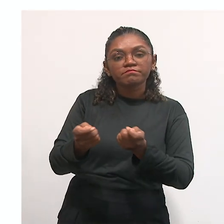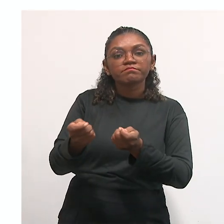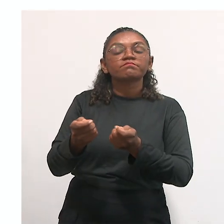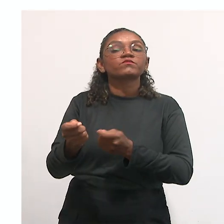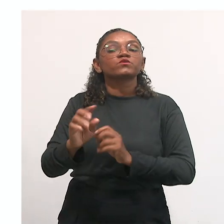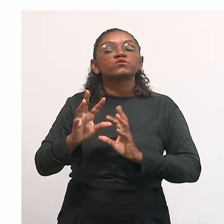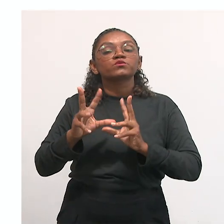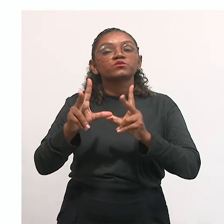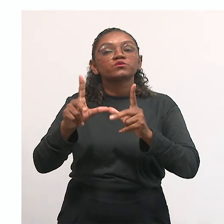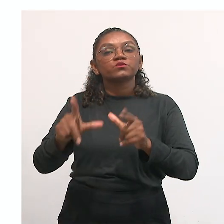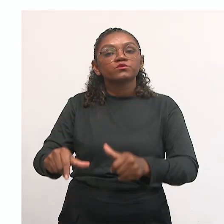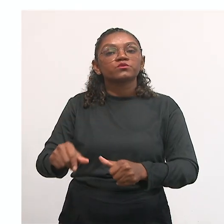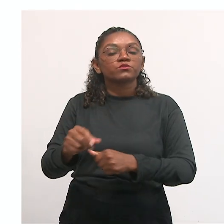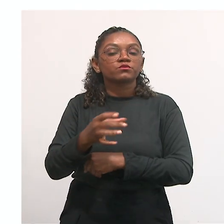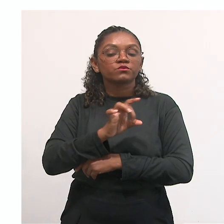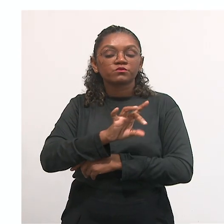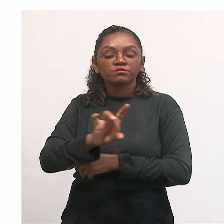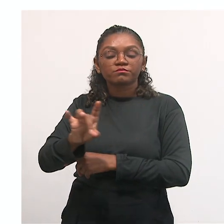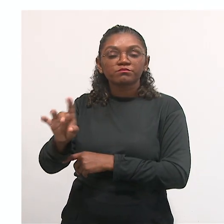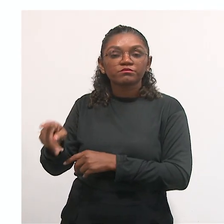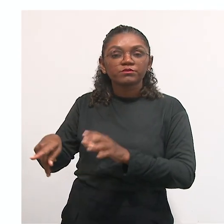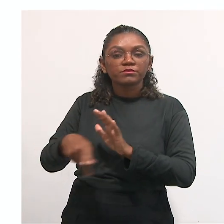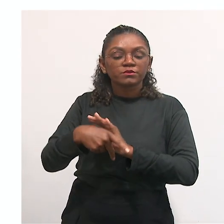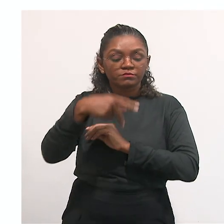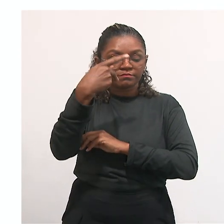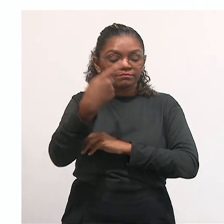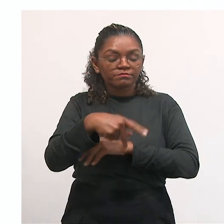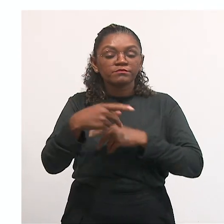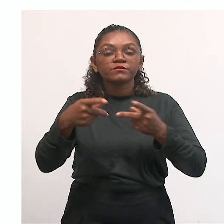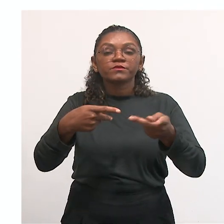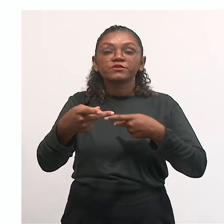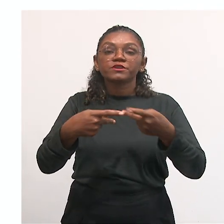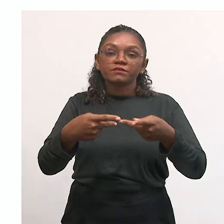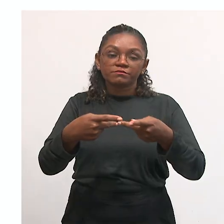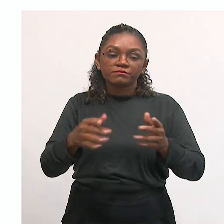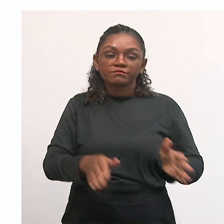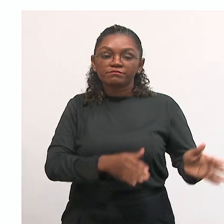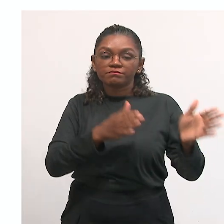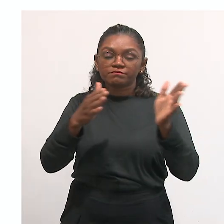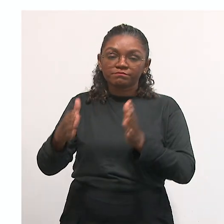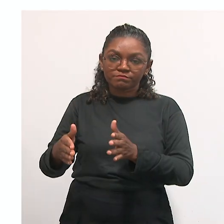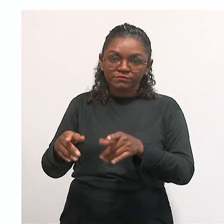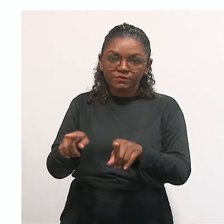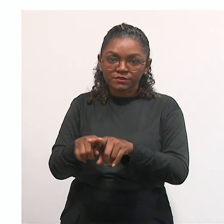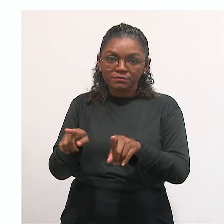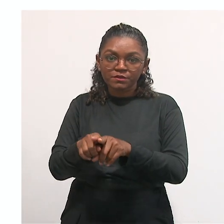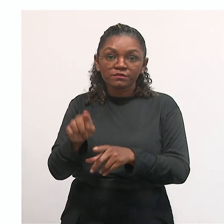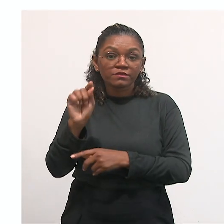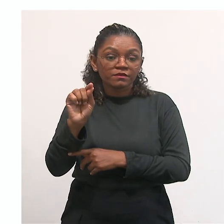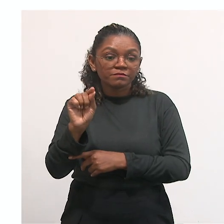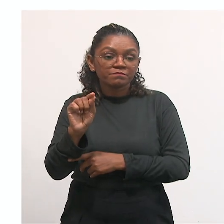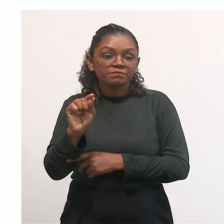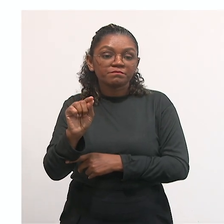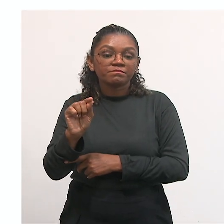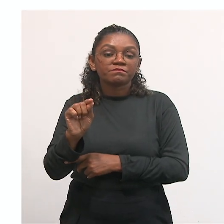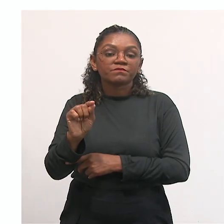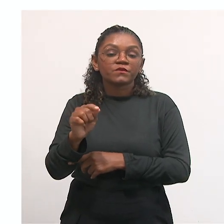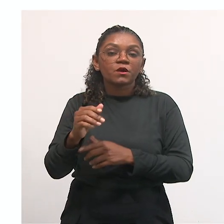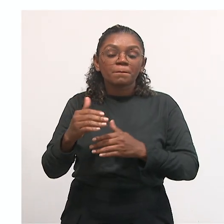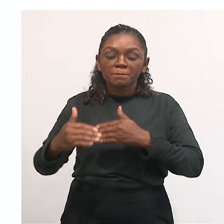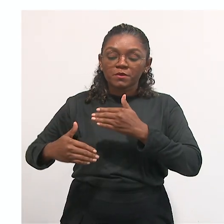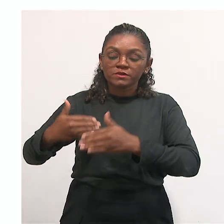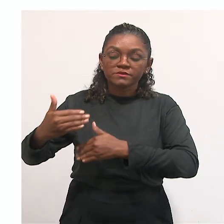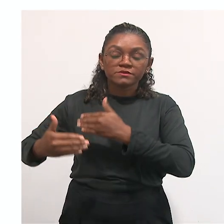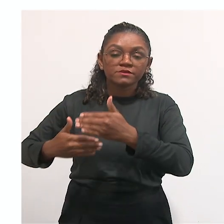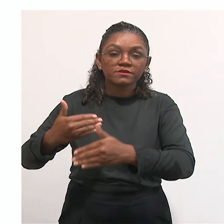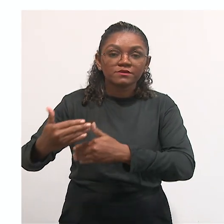controlar todos os custos que vão estar naquele projeto. A outra fase também é a estimativa dos custos, ou seja, que é o processo